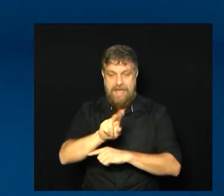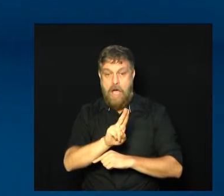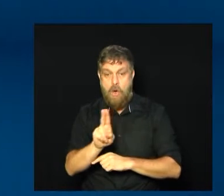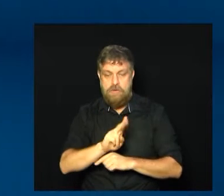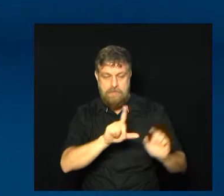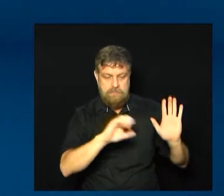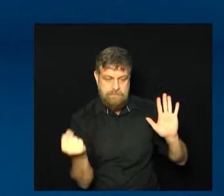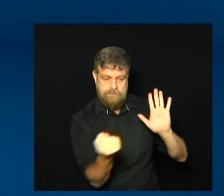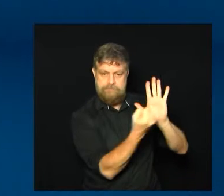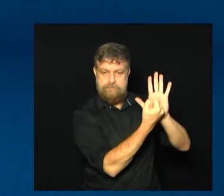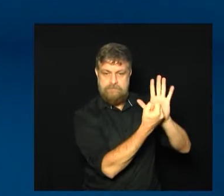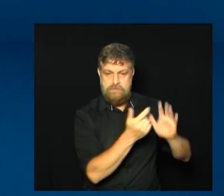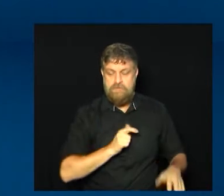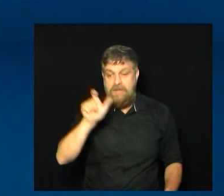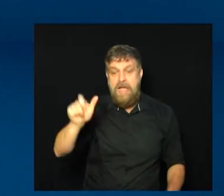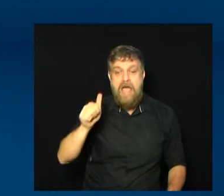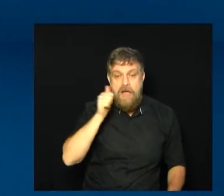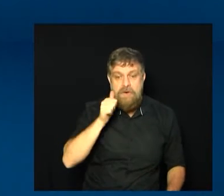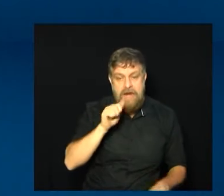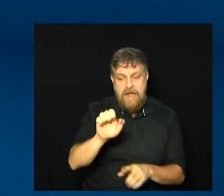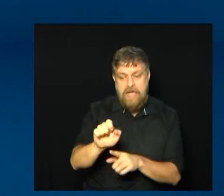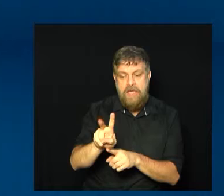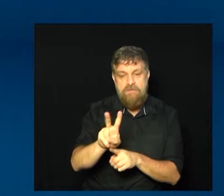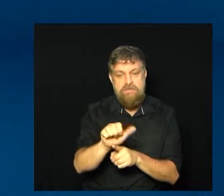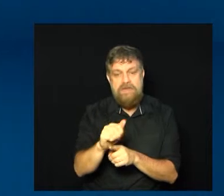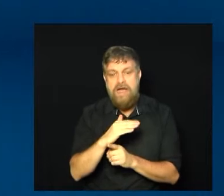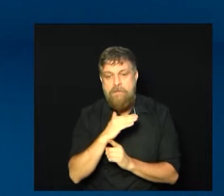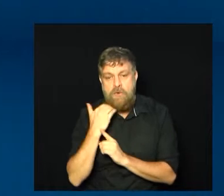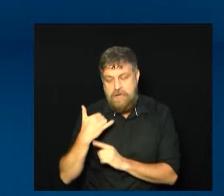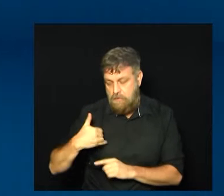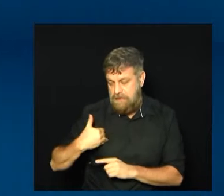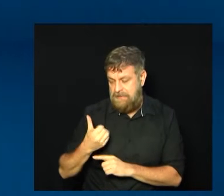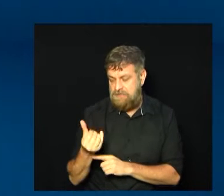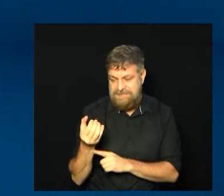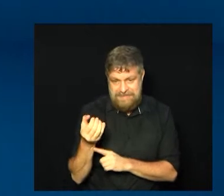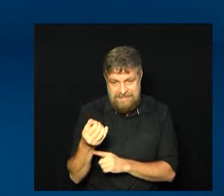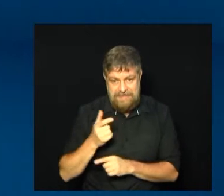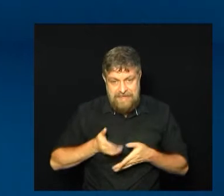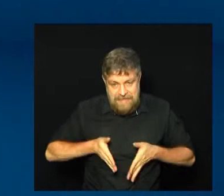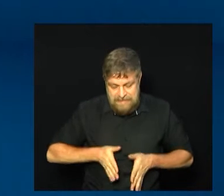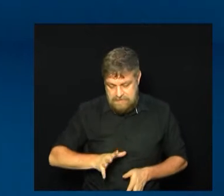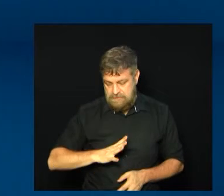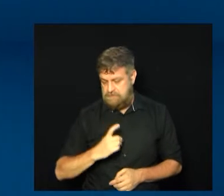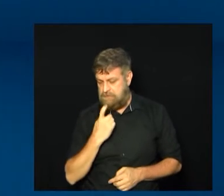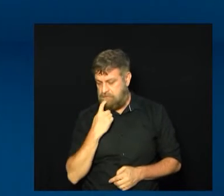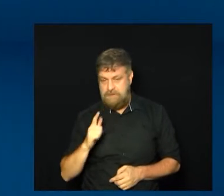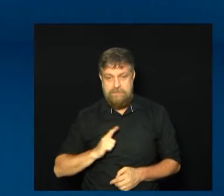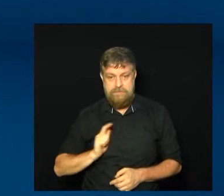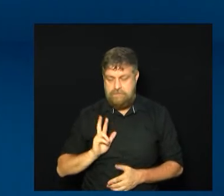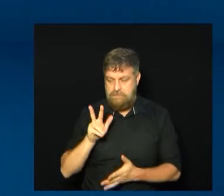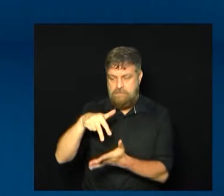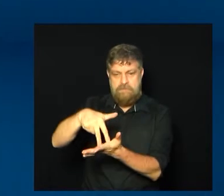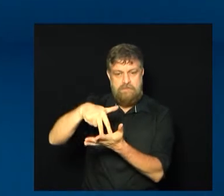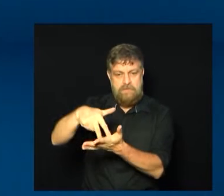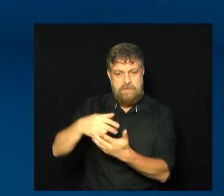Moreira Alberto. Ela é falecida em 1992, aos 60 anos, nascida em Campinas e se destacou por